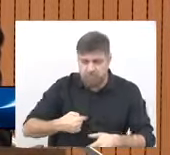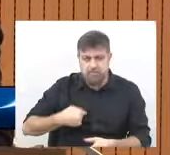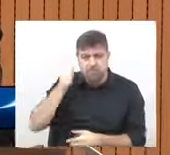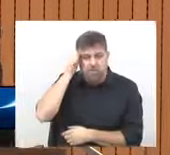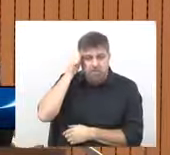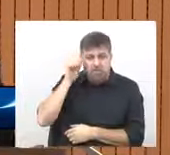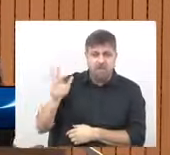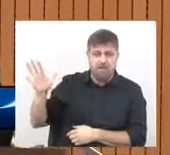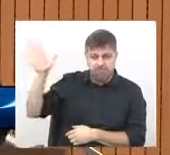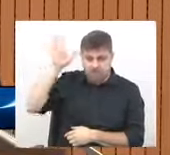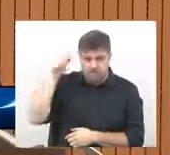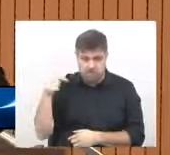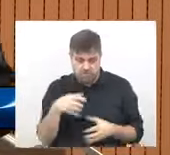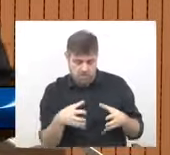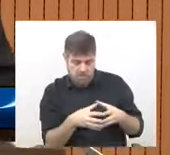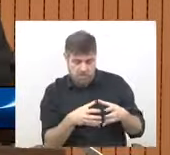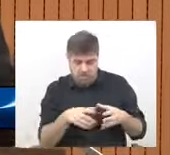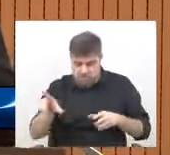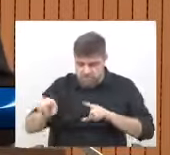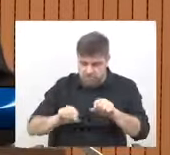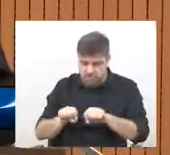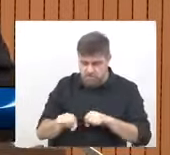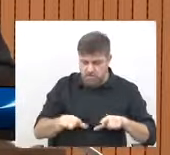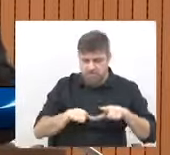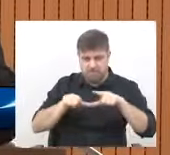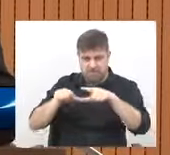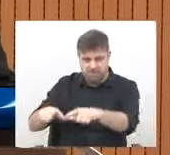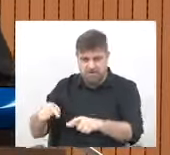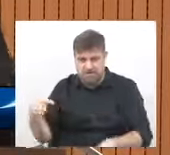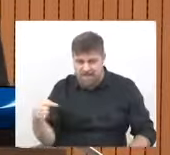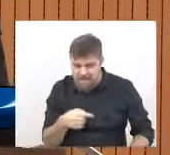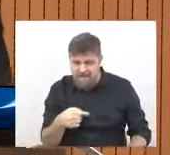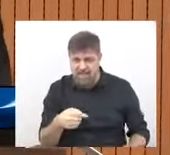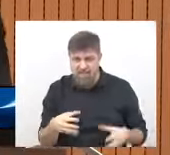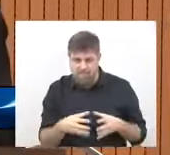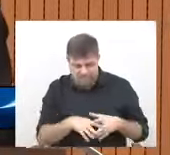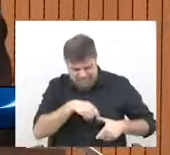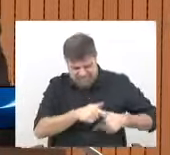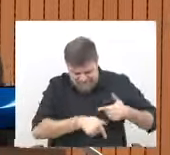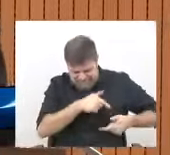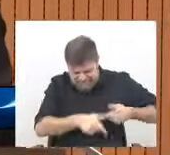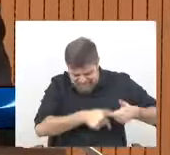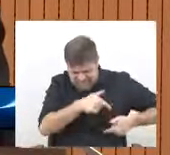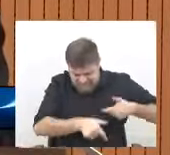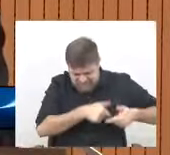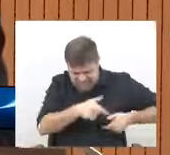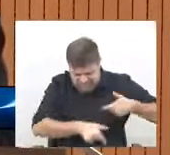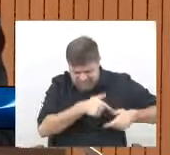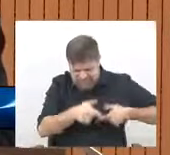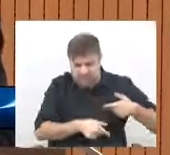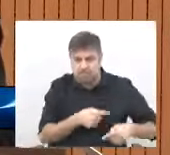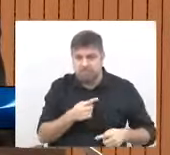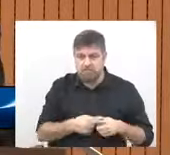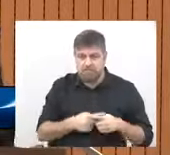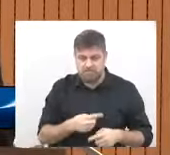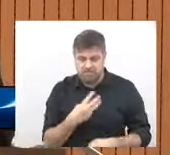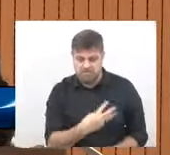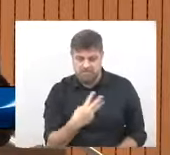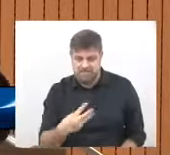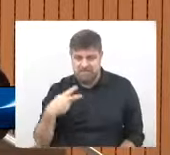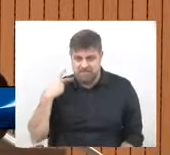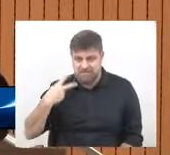a Comissão Especial de Honraria é uma das comissões que tem mais atividades, no sentido dos